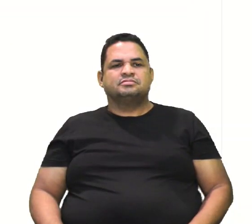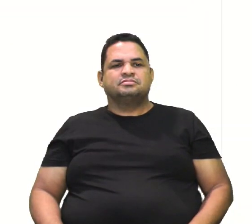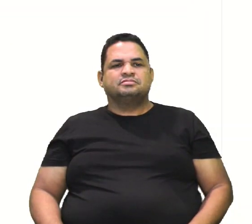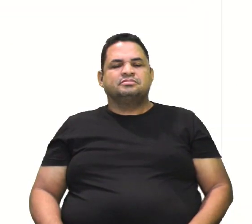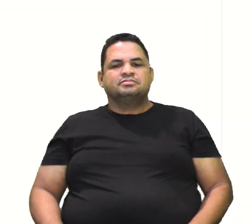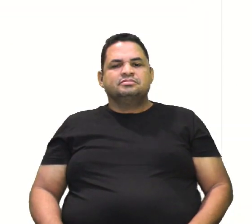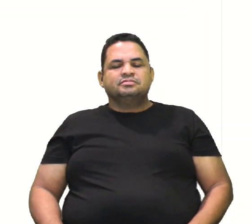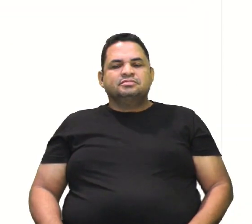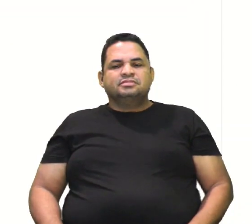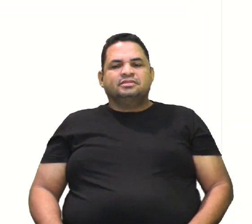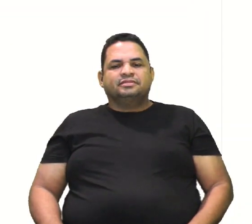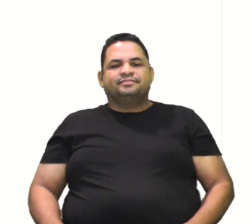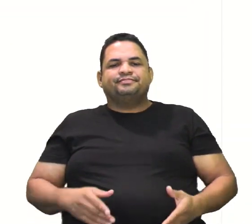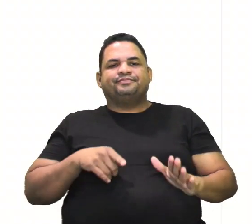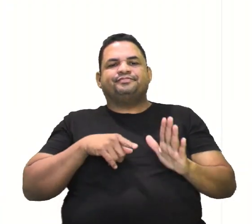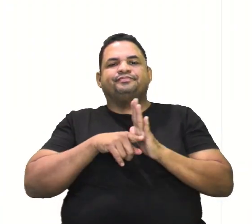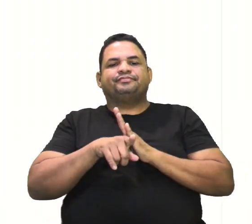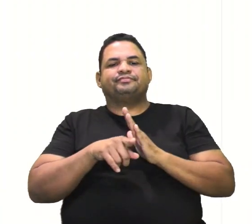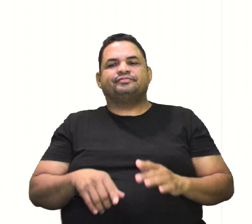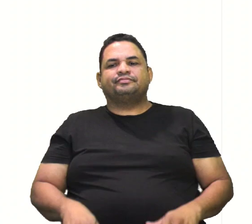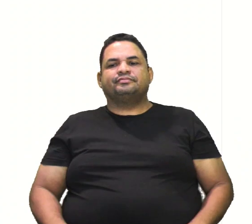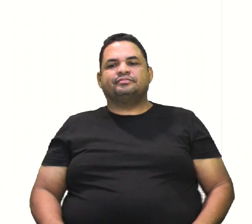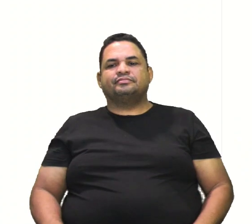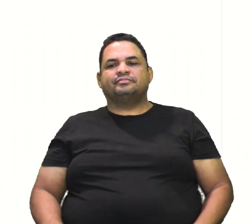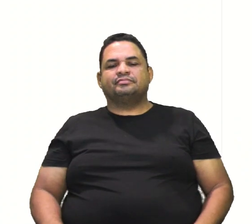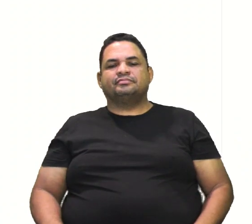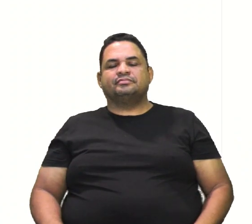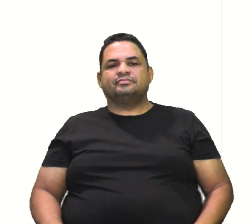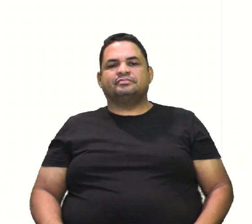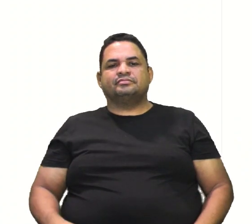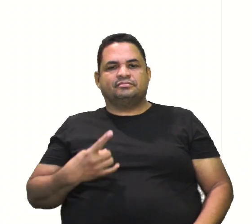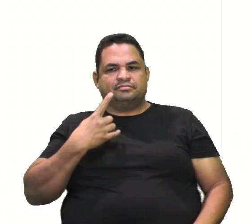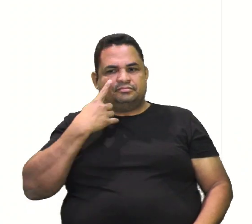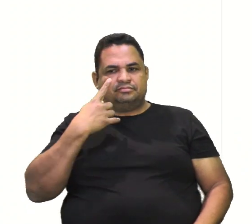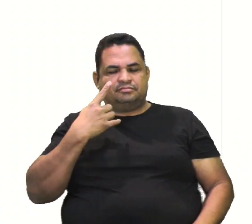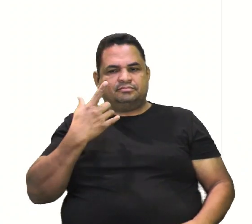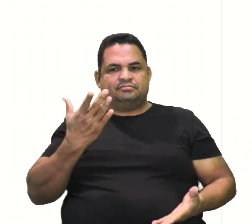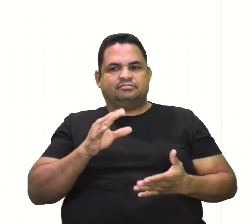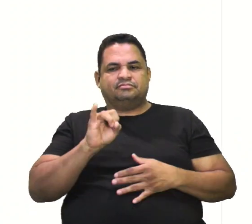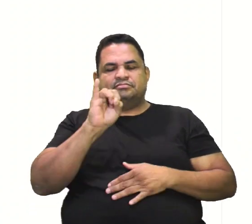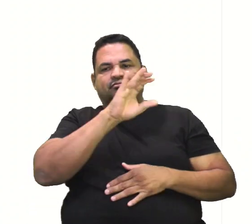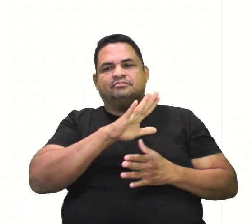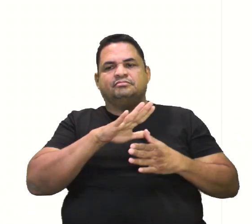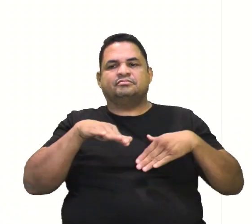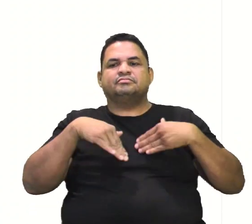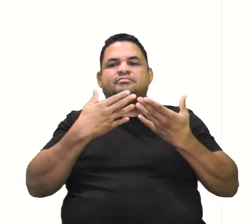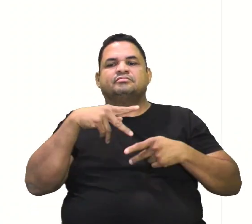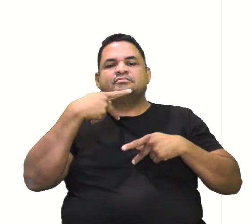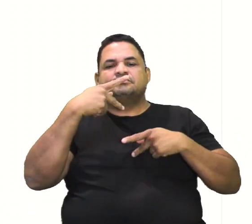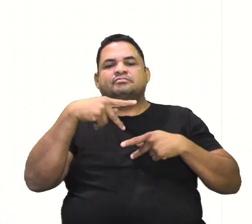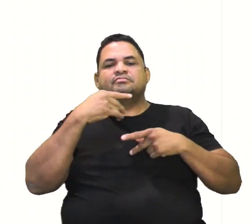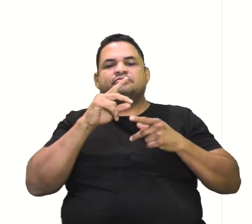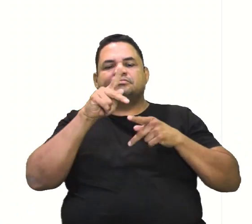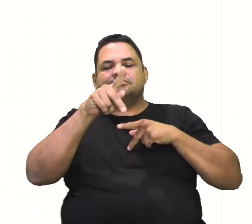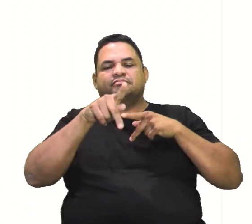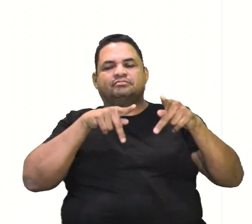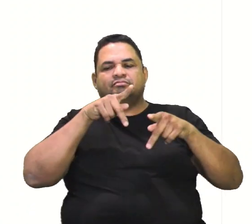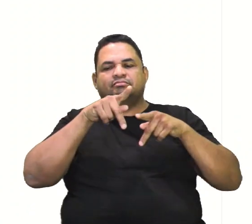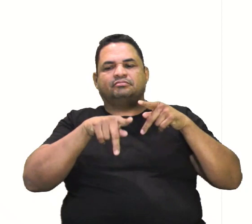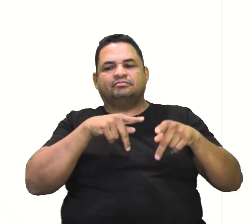uma relaxada aí. Então, a pergunta é, olhe para essa imagem e diga, qual é o